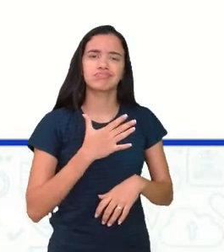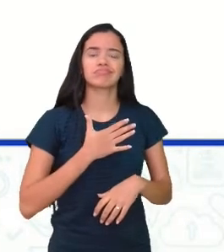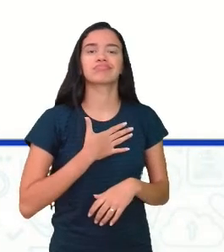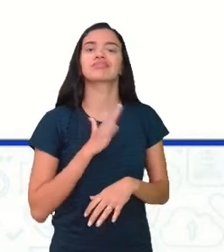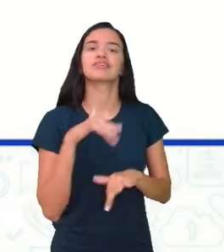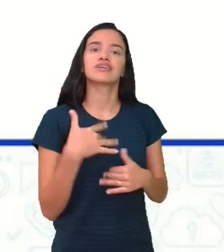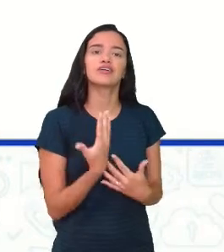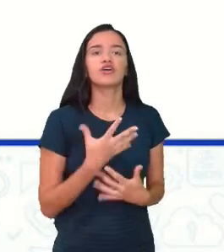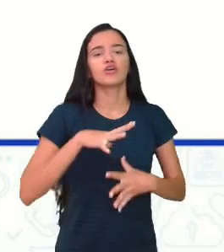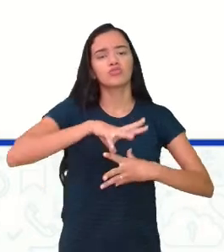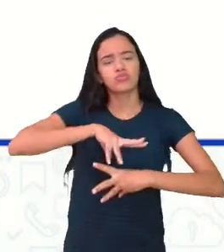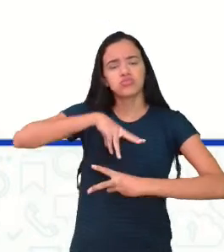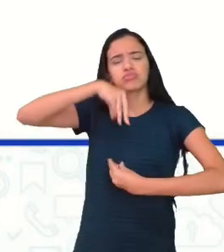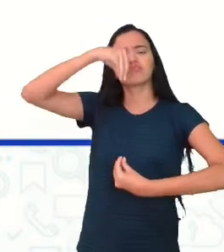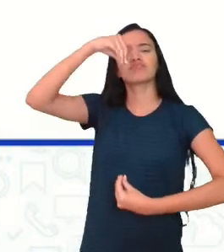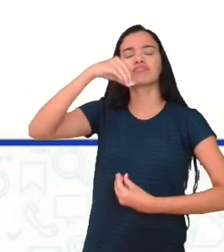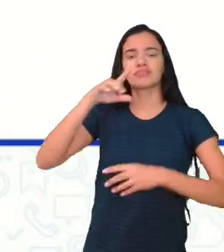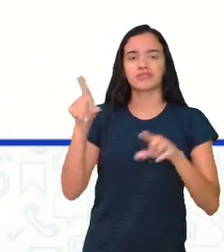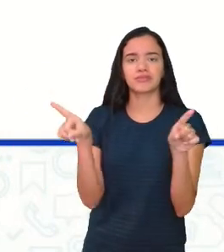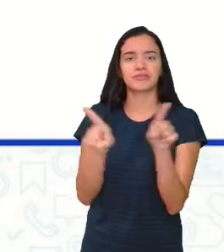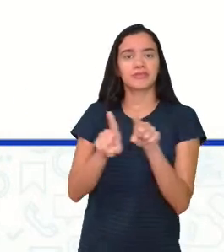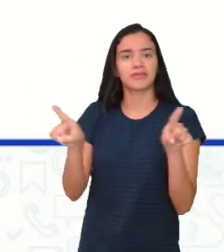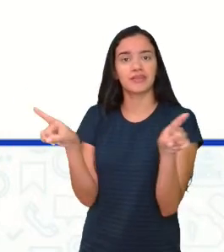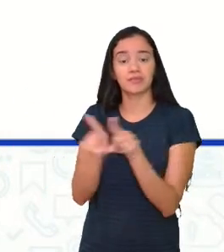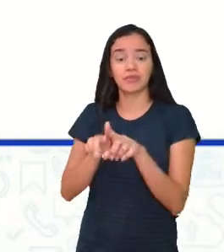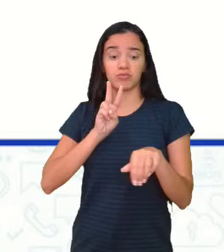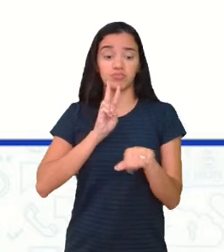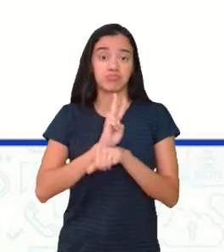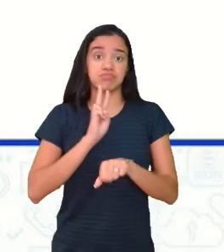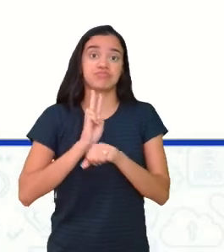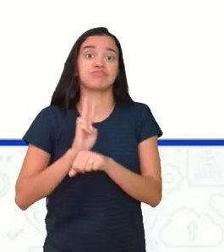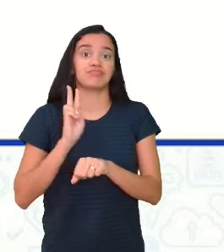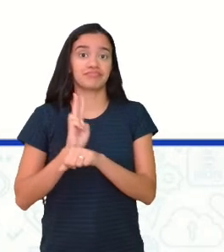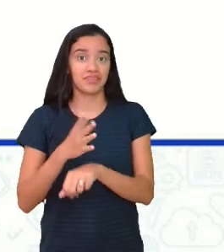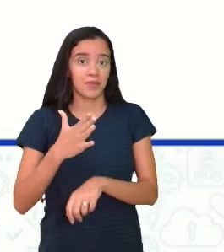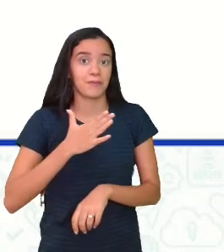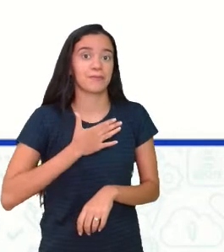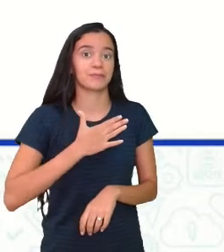de espírito, ela é a minha proteção.